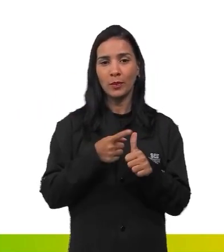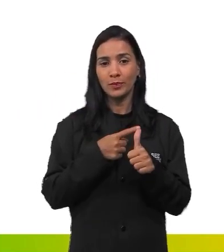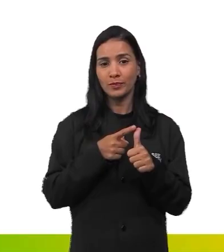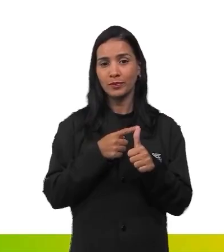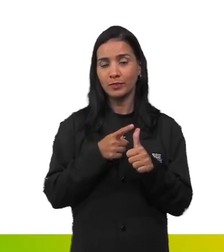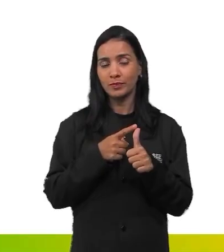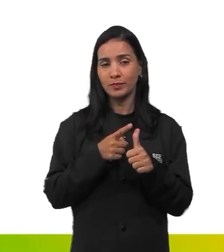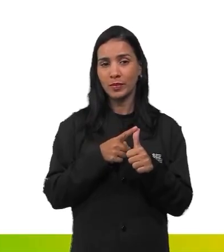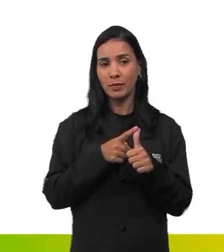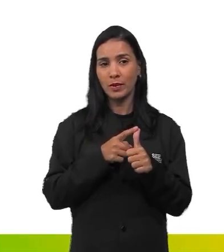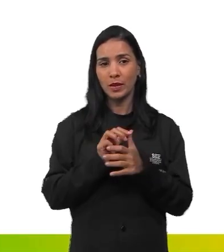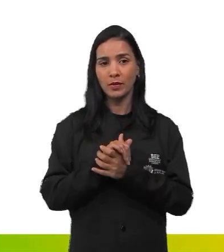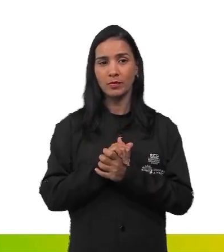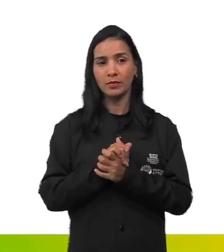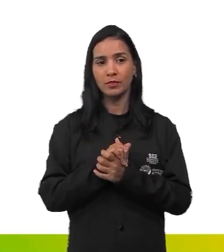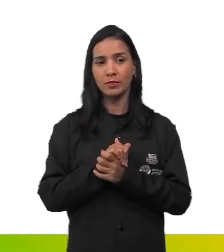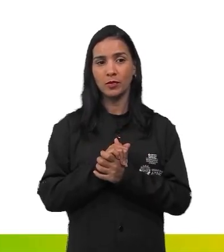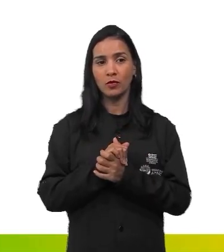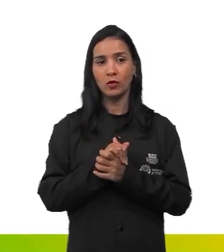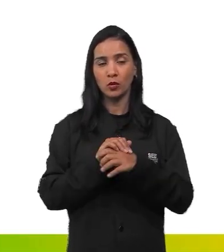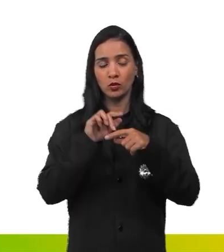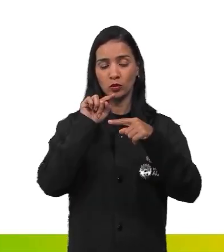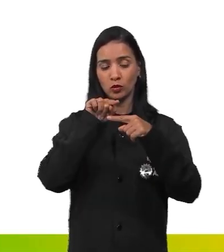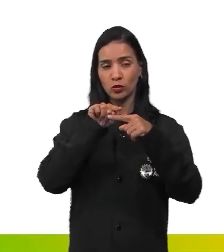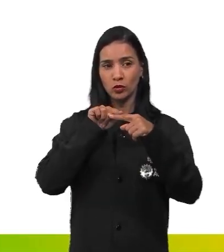e dividir